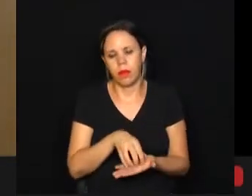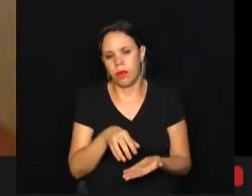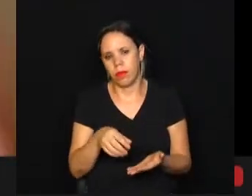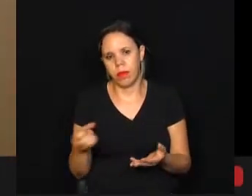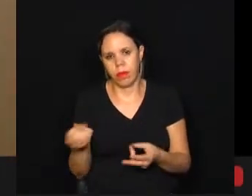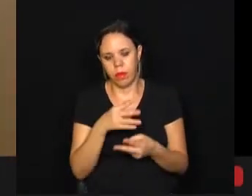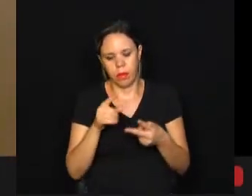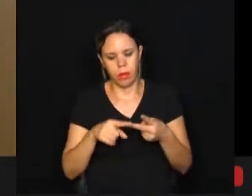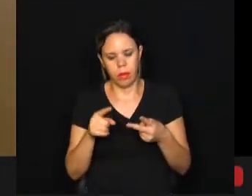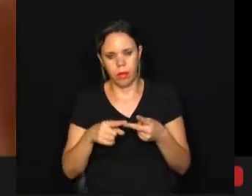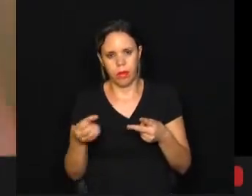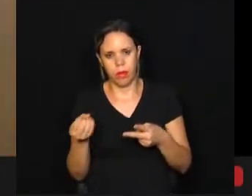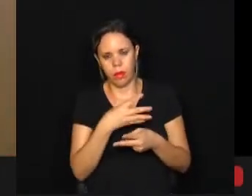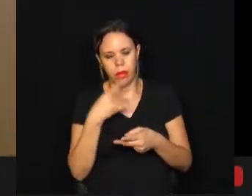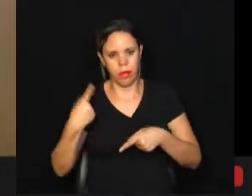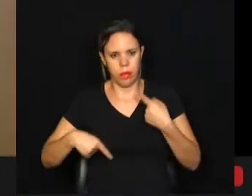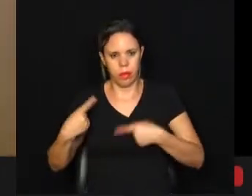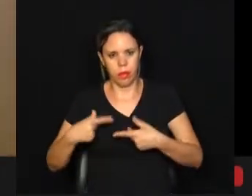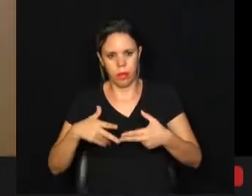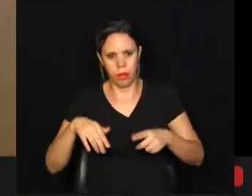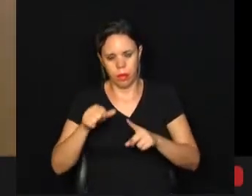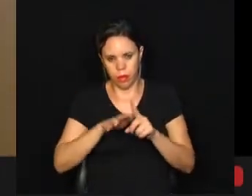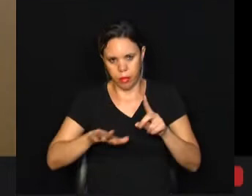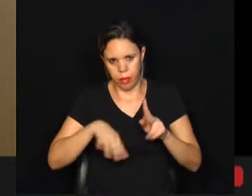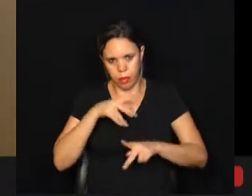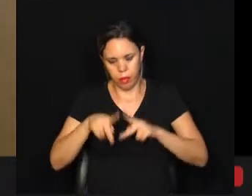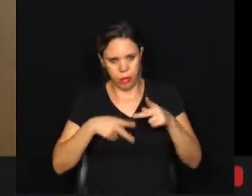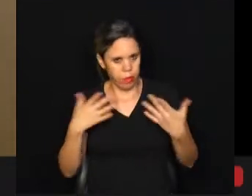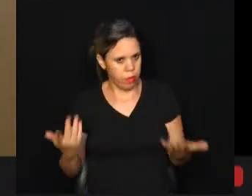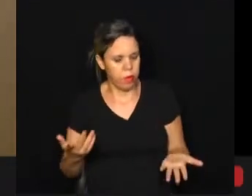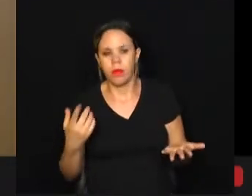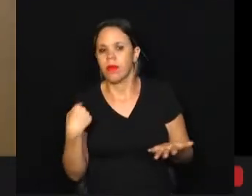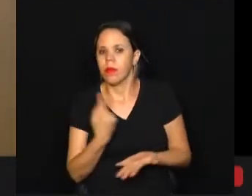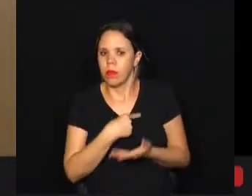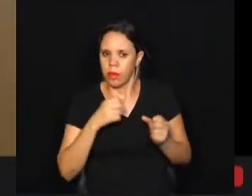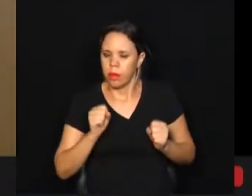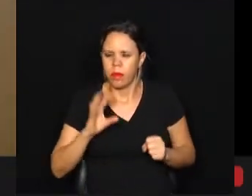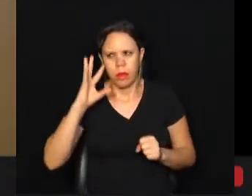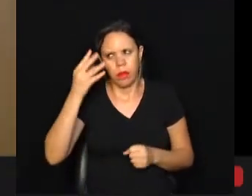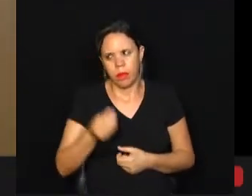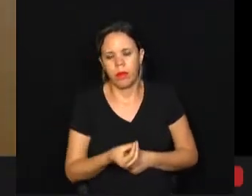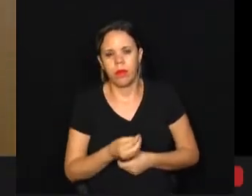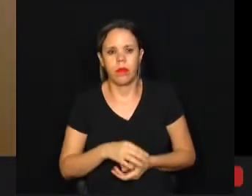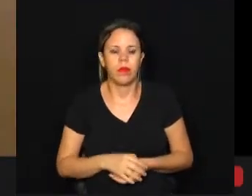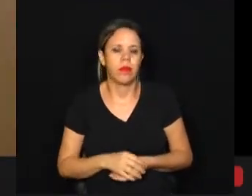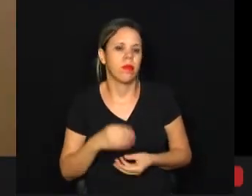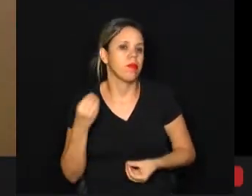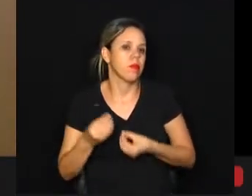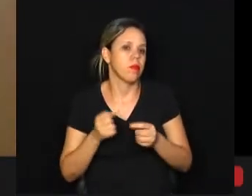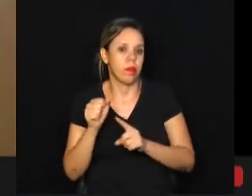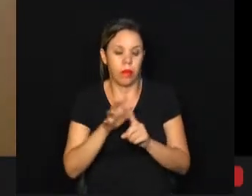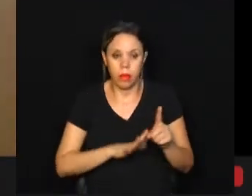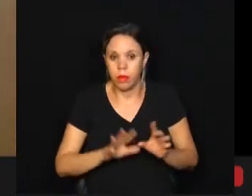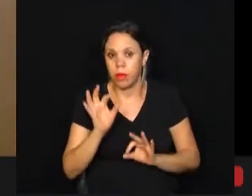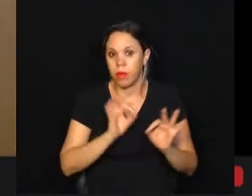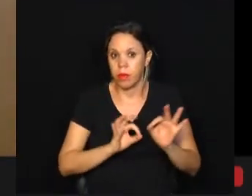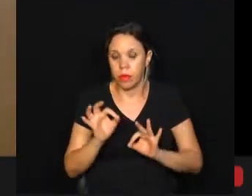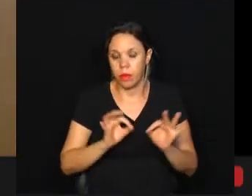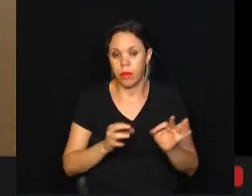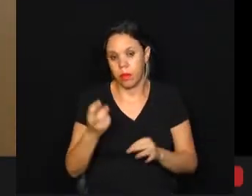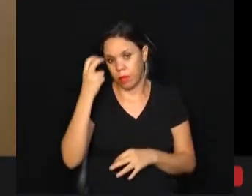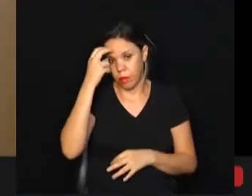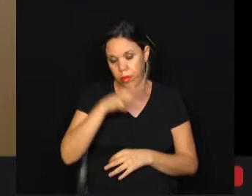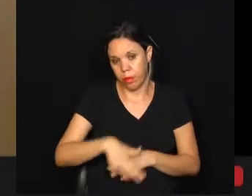novo debate entre os setores da sociedade, para que a gente pudesse compreender como a sociedade se organiza em termos